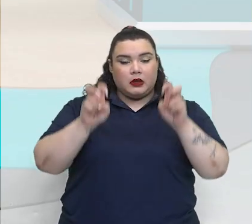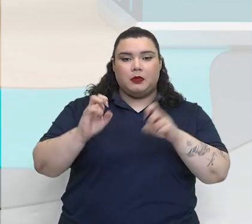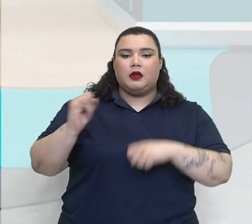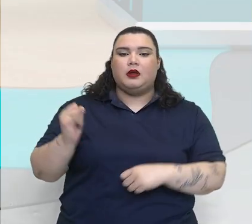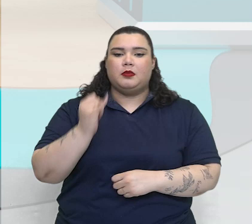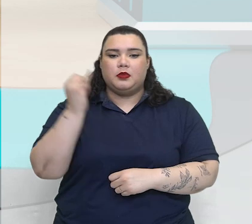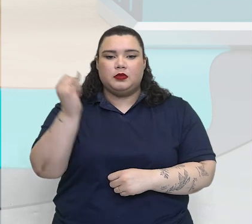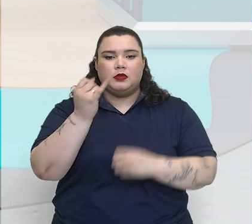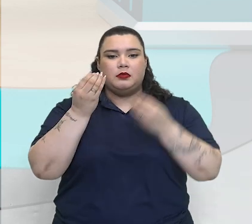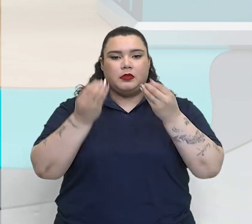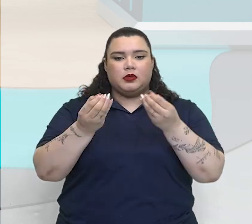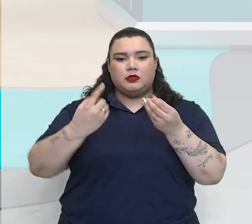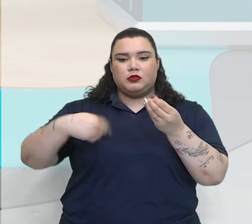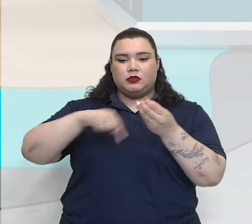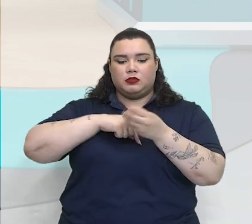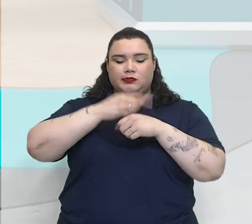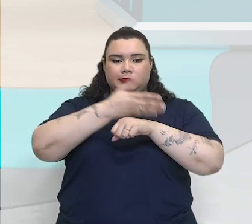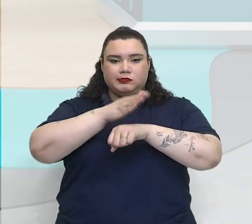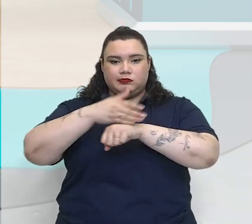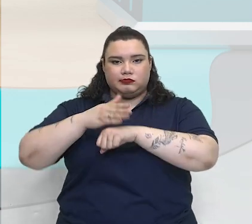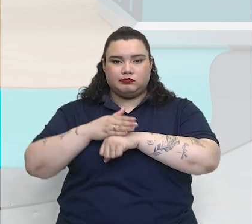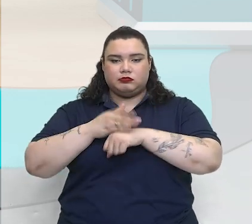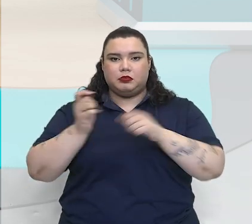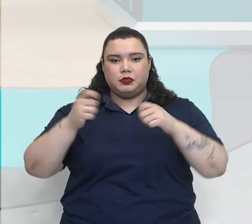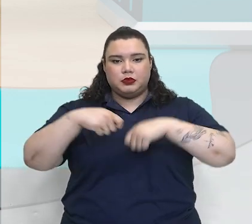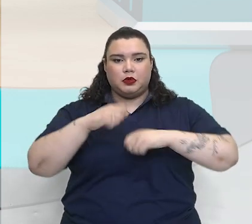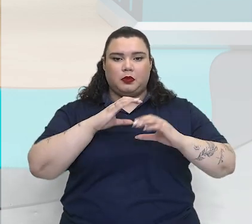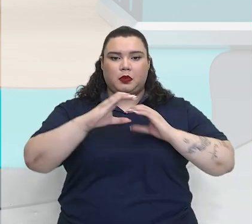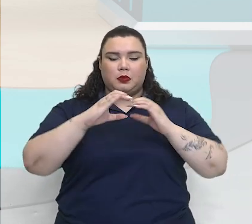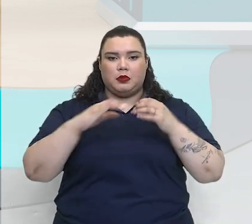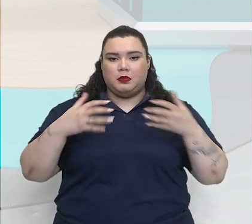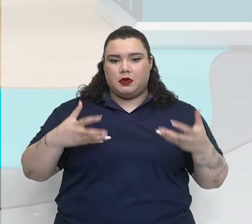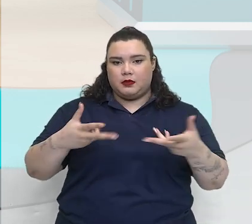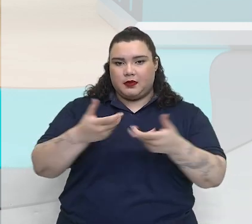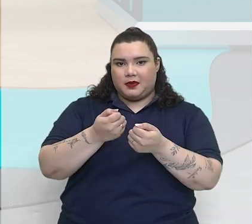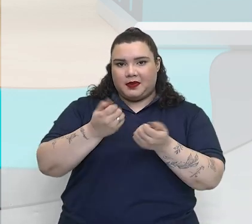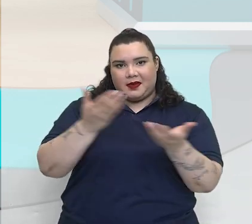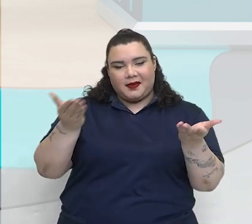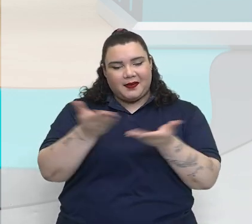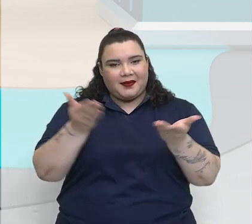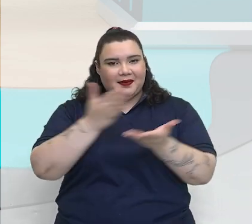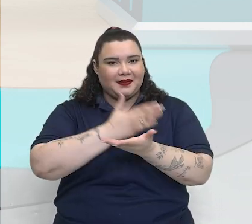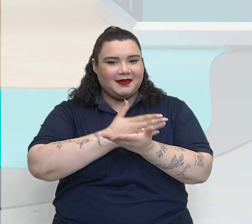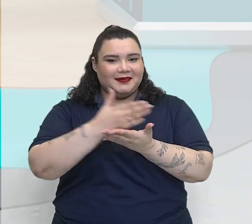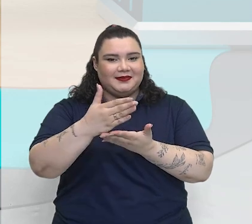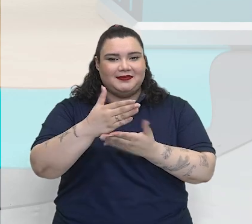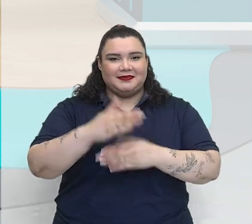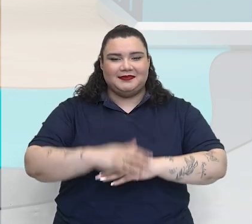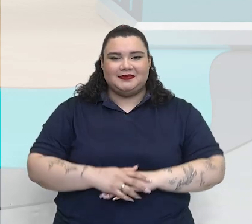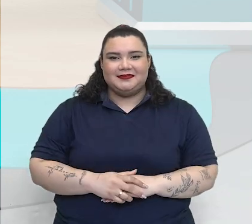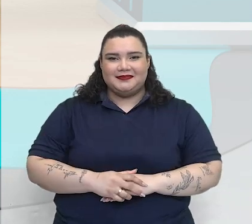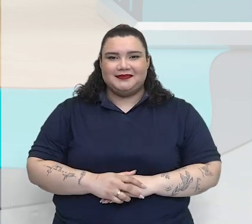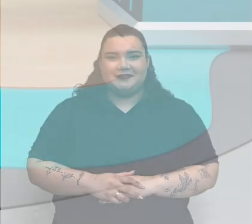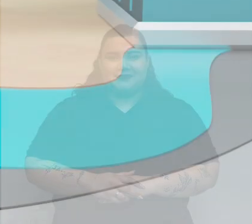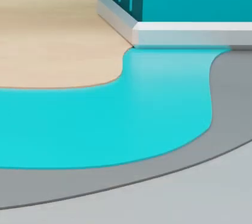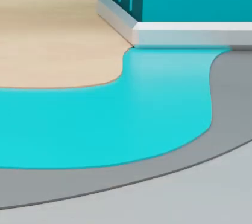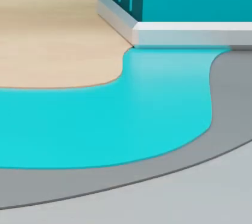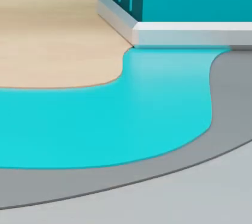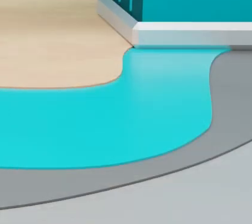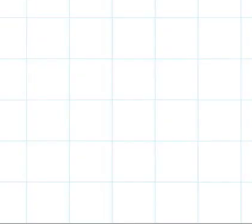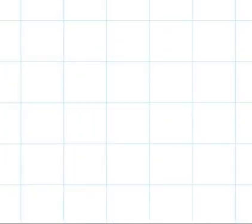importante para desenvolver uma comunicação eficaz. Vamos então aprender juntos? Vamos lá!